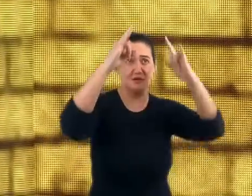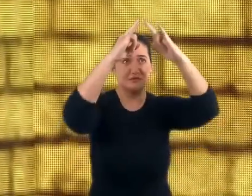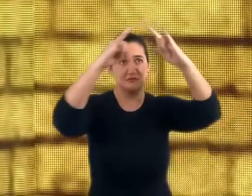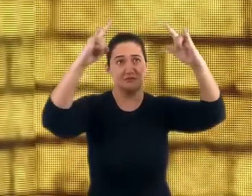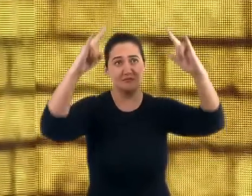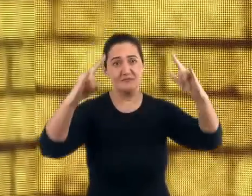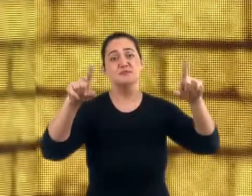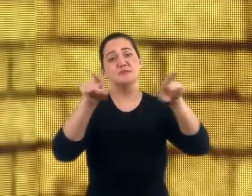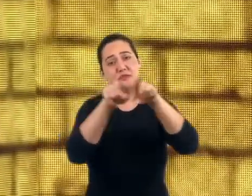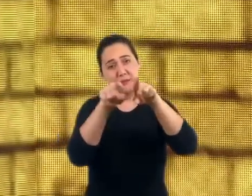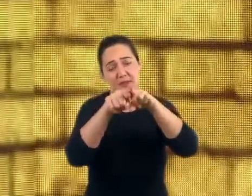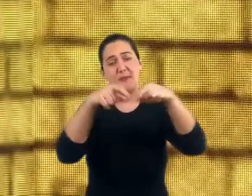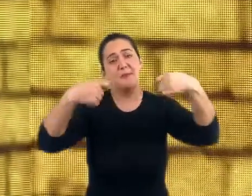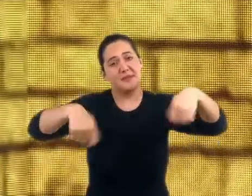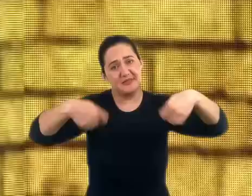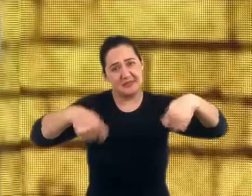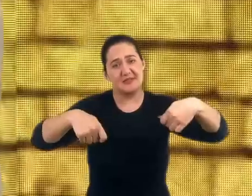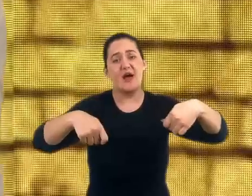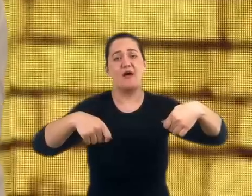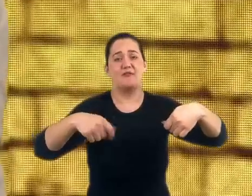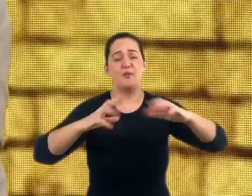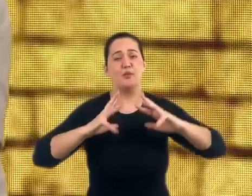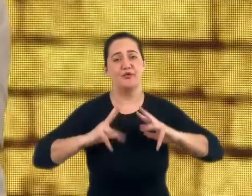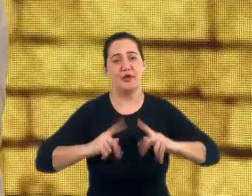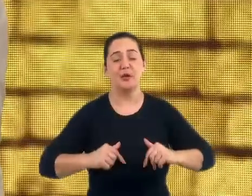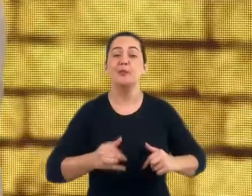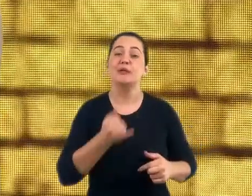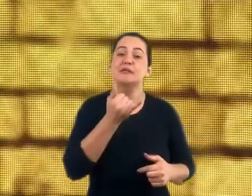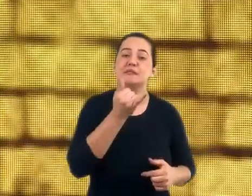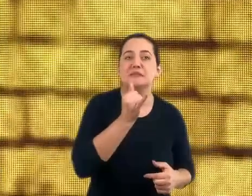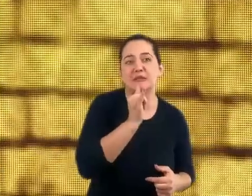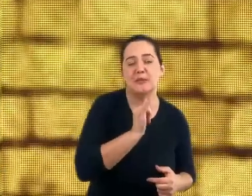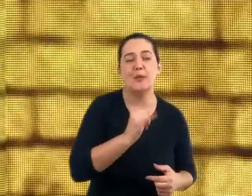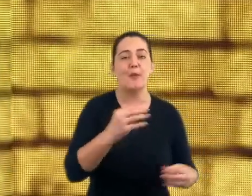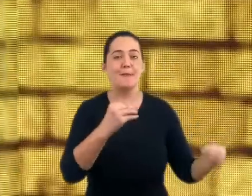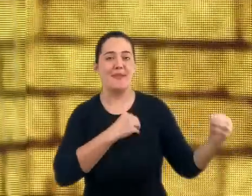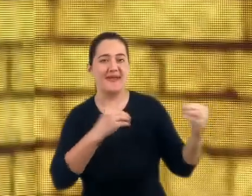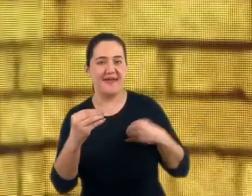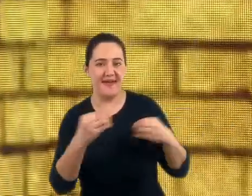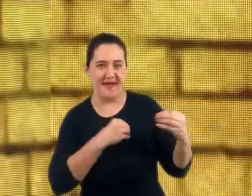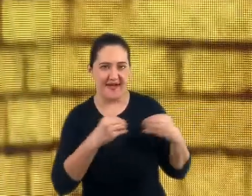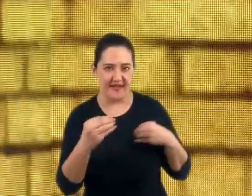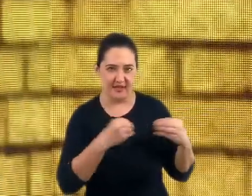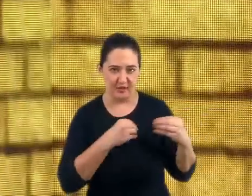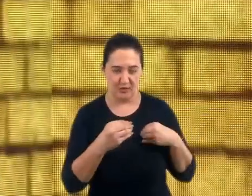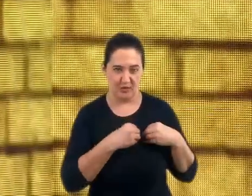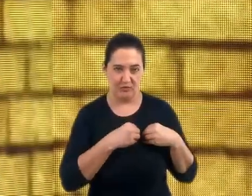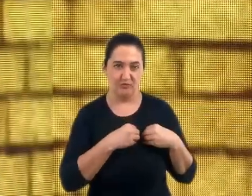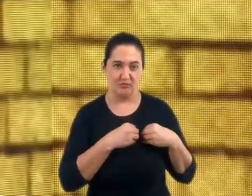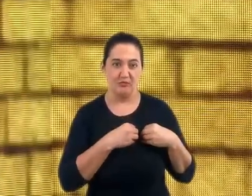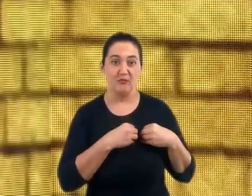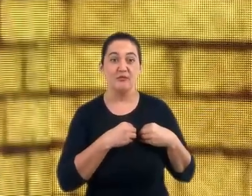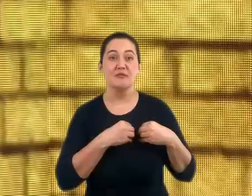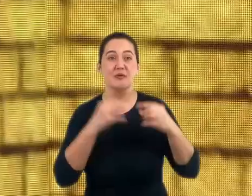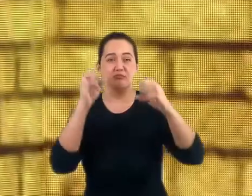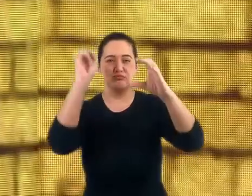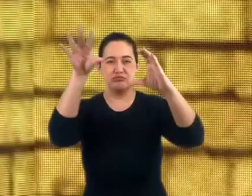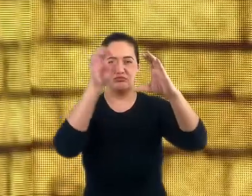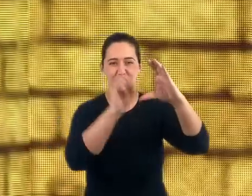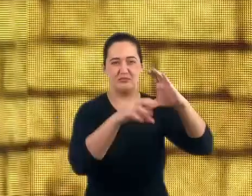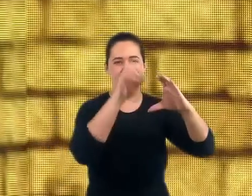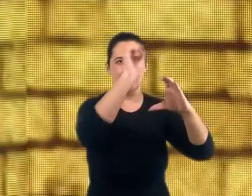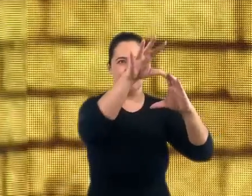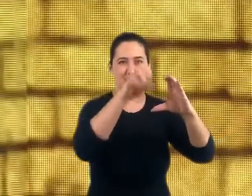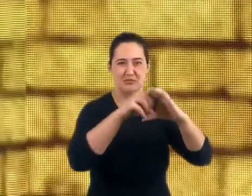ser purificado, ou seja, os pecados humanos que são transferidos para o santuário celestial